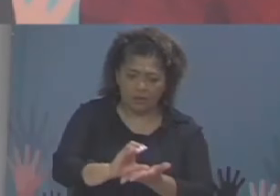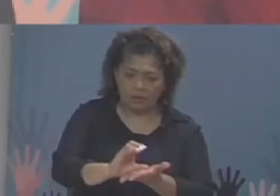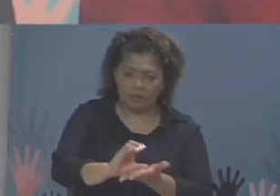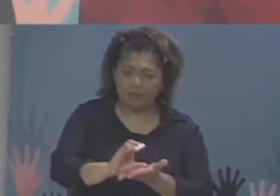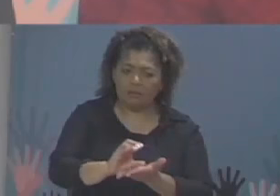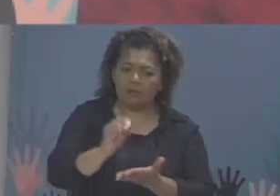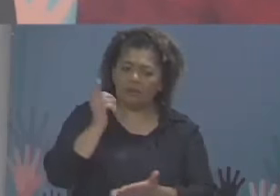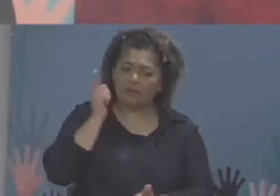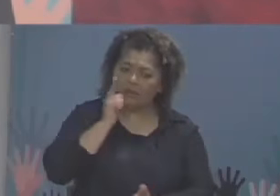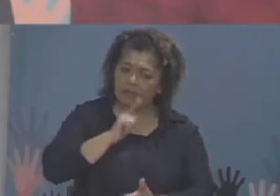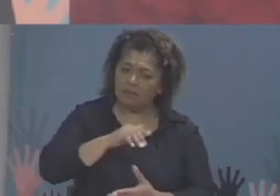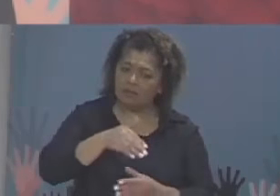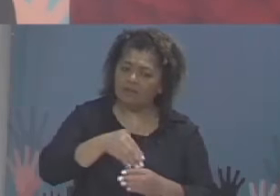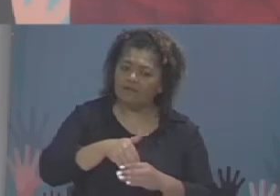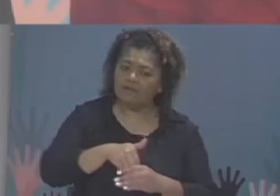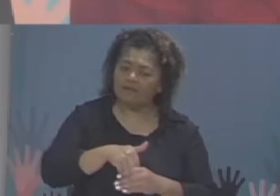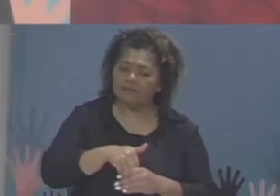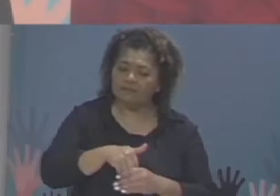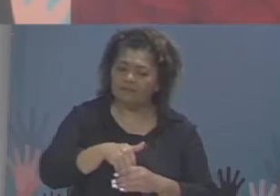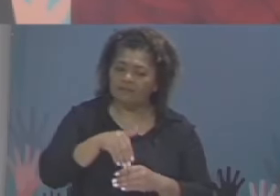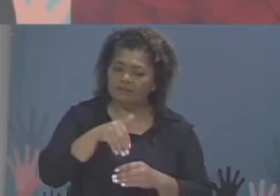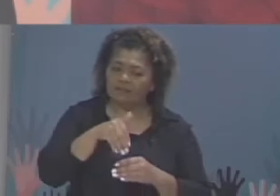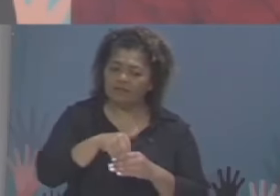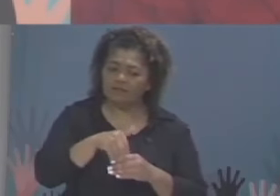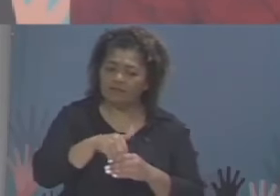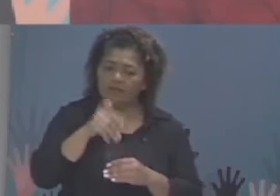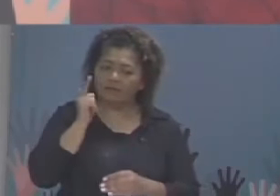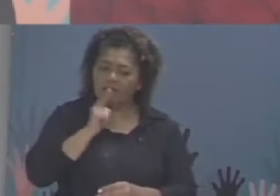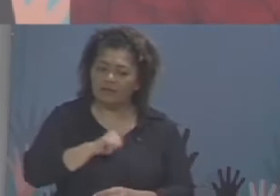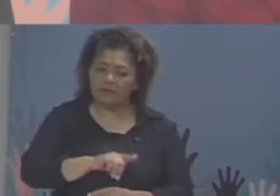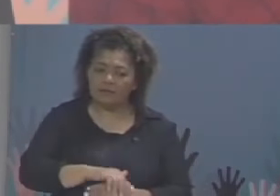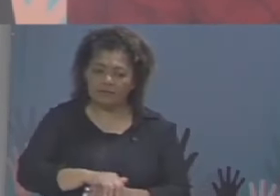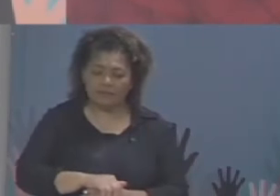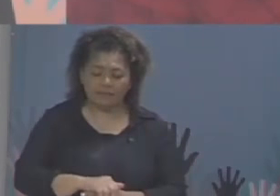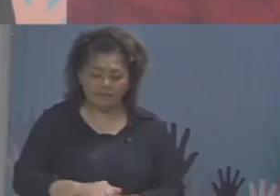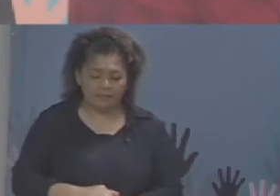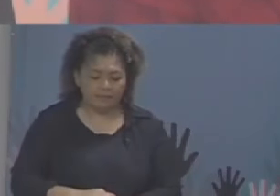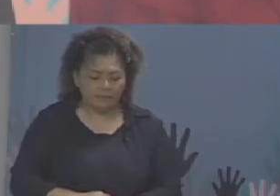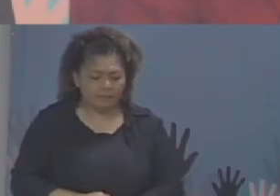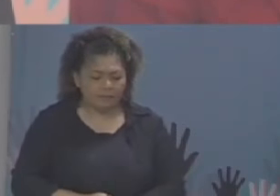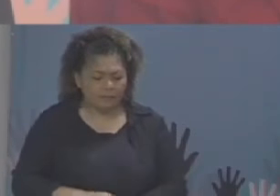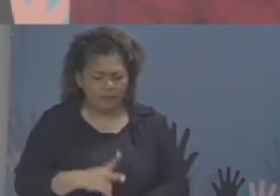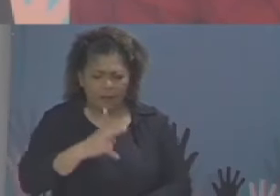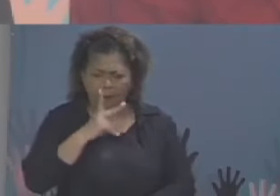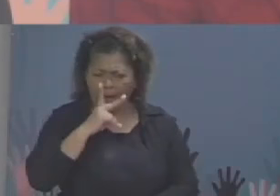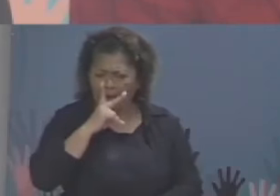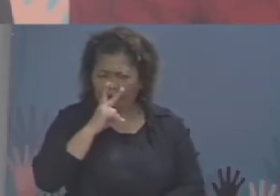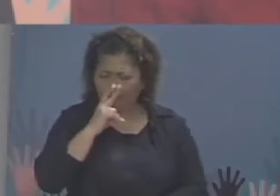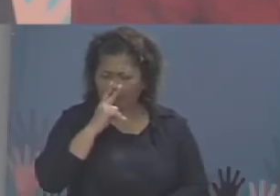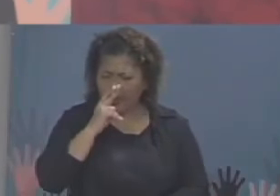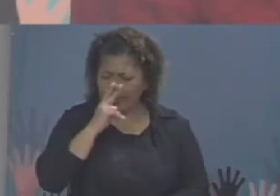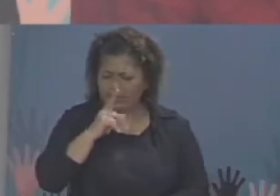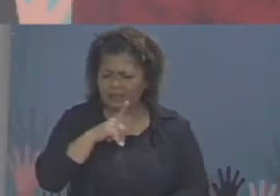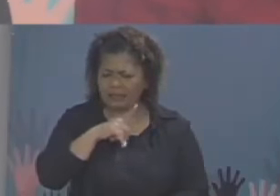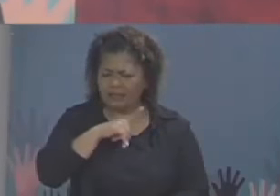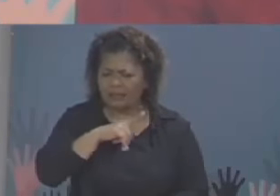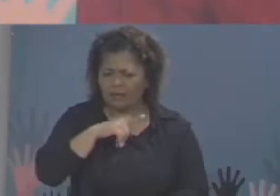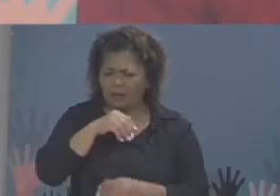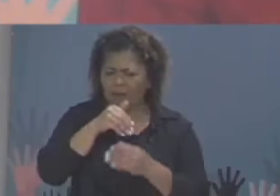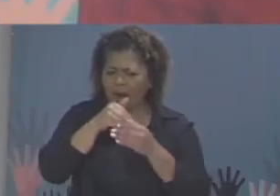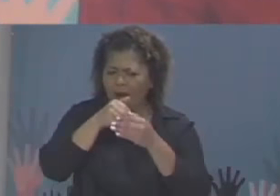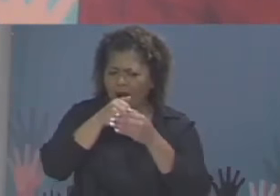Agora, o interessante, e acho que é grave, que é uma ocultação de uma informação que